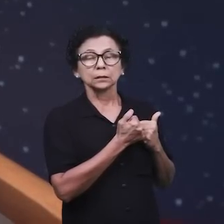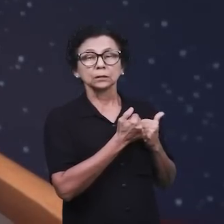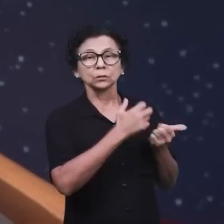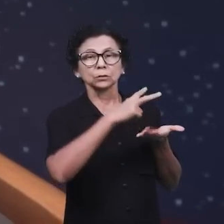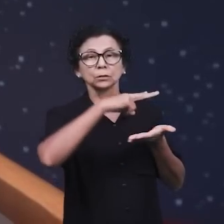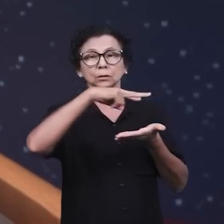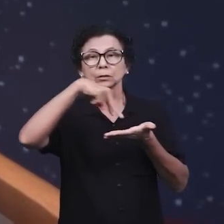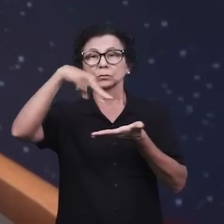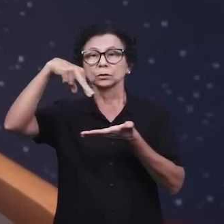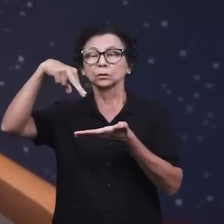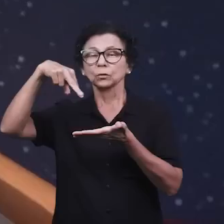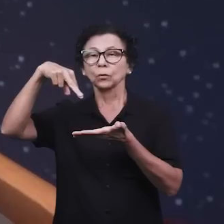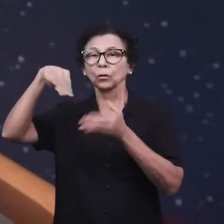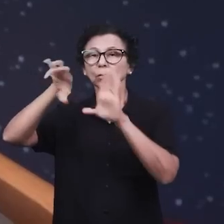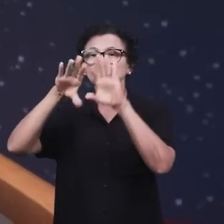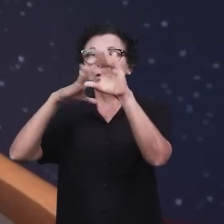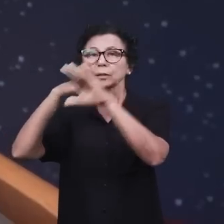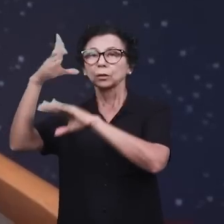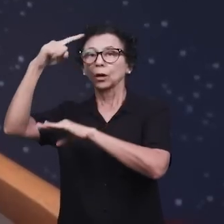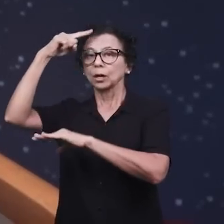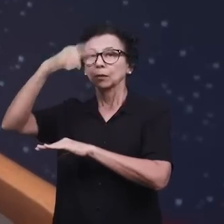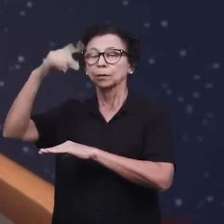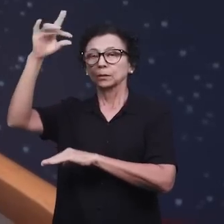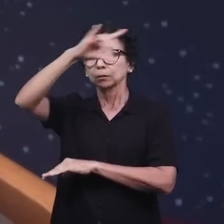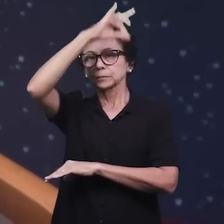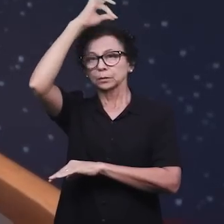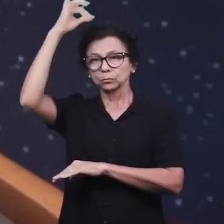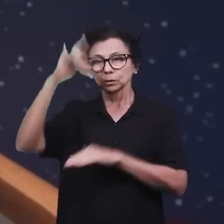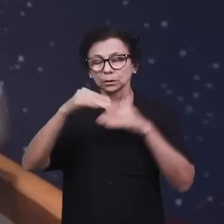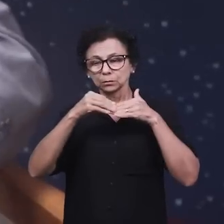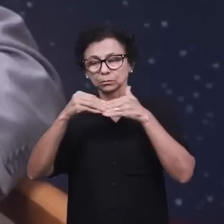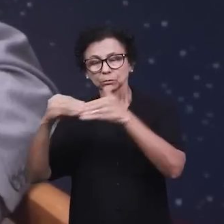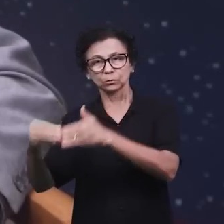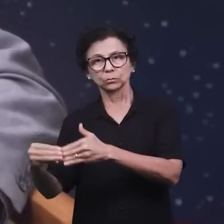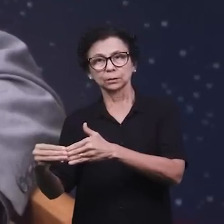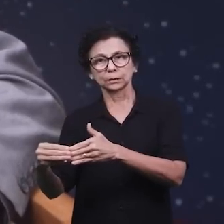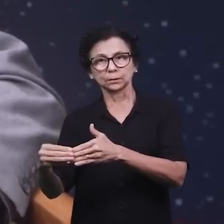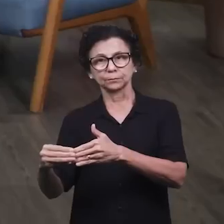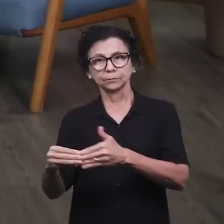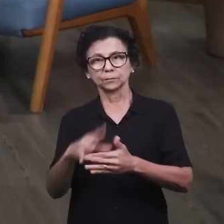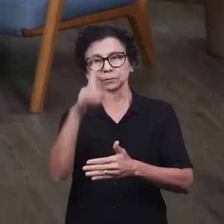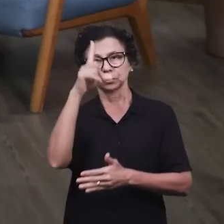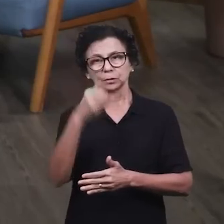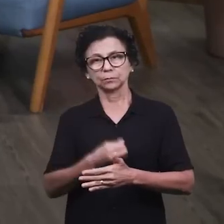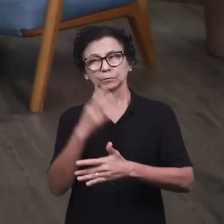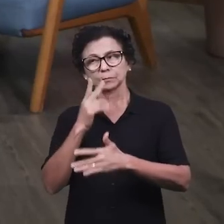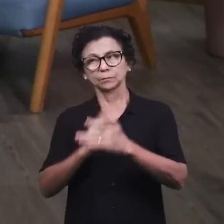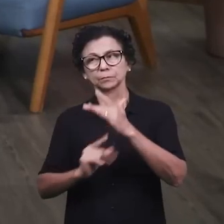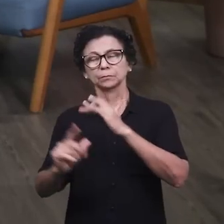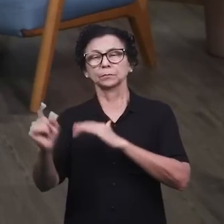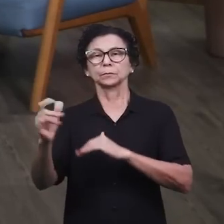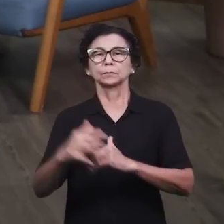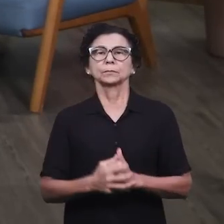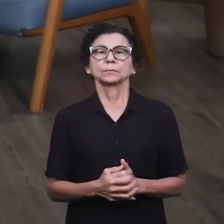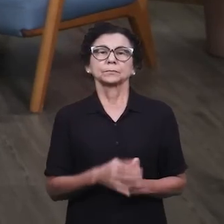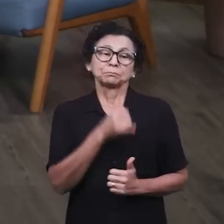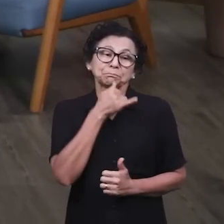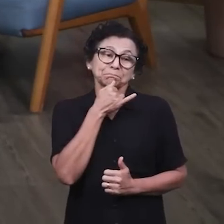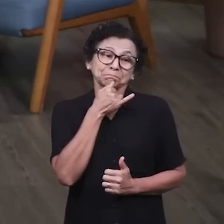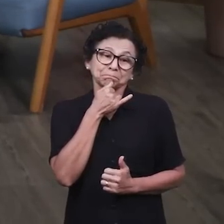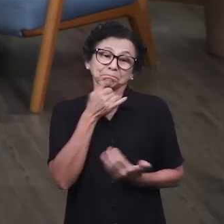ou seja, essa salvação, através do sacrifício de Jesus, dando-nos ainda o Espírito Santo